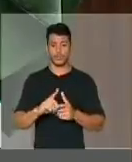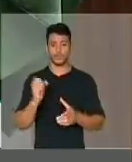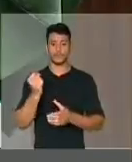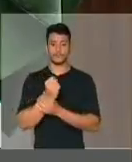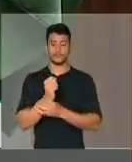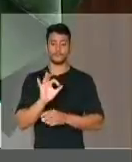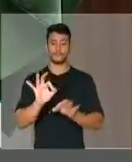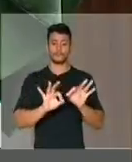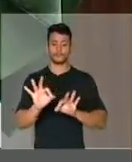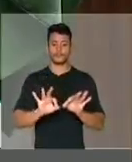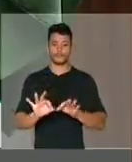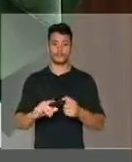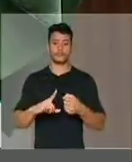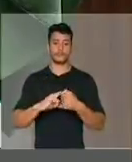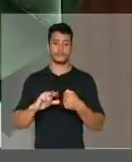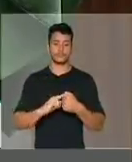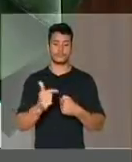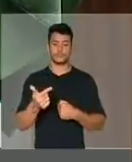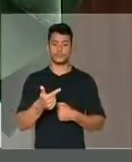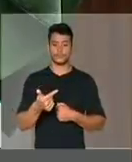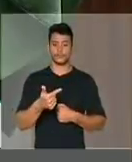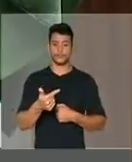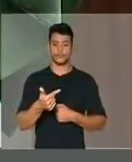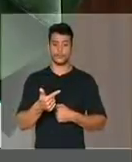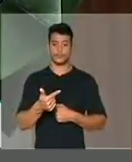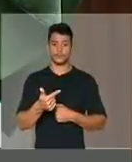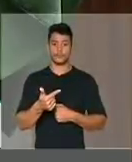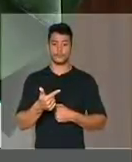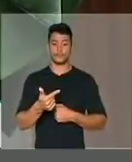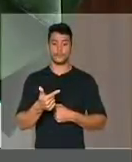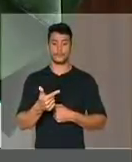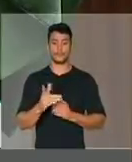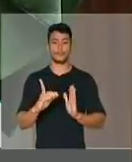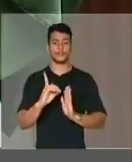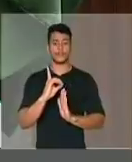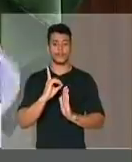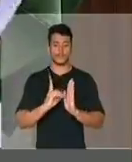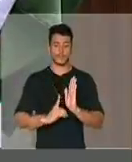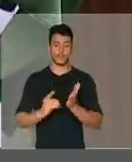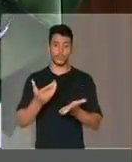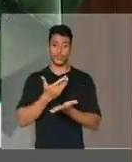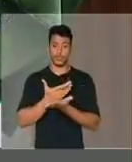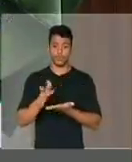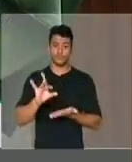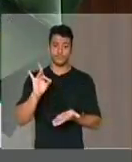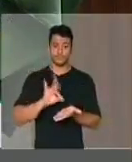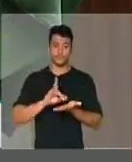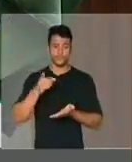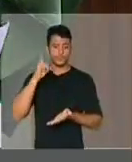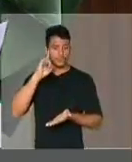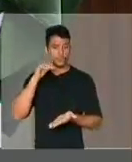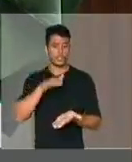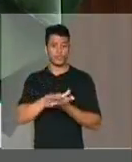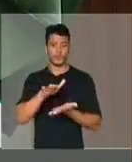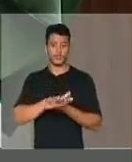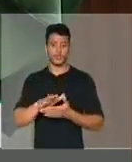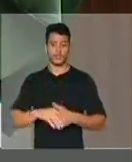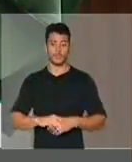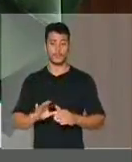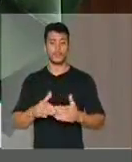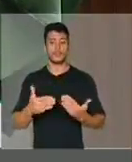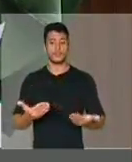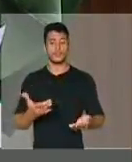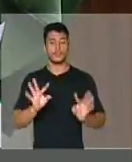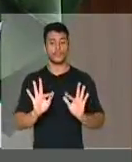pública. Artigo 2º, esse decreto legislativo entra em vigor na data de sua publicação. E